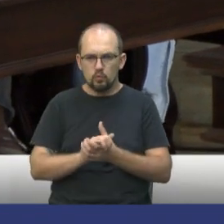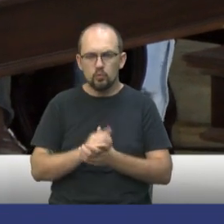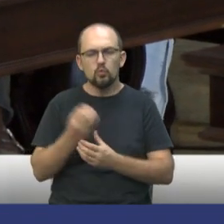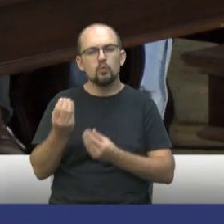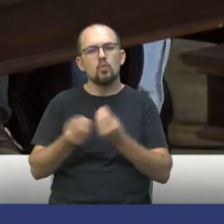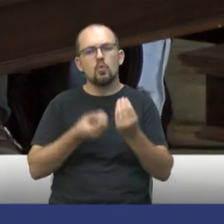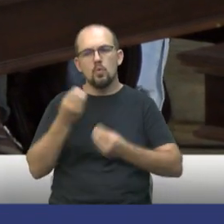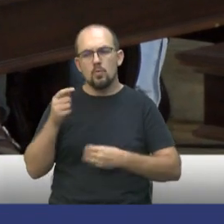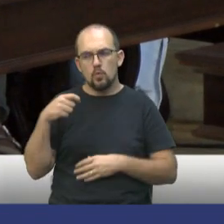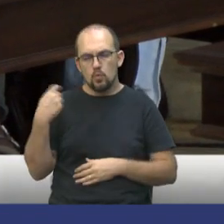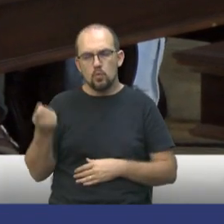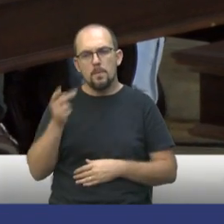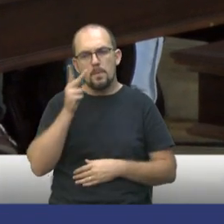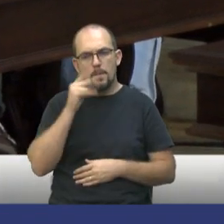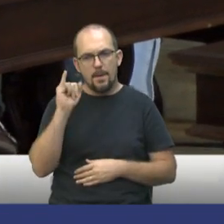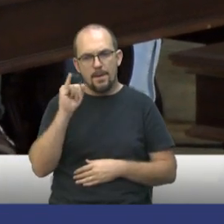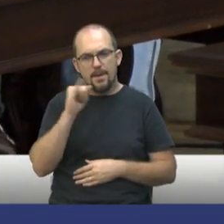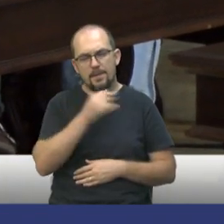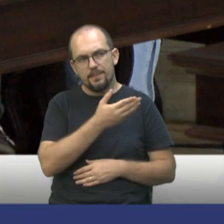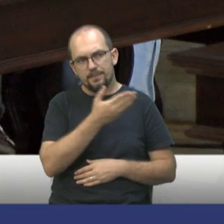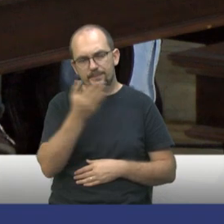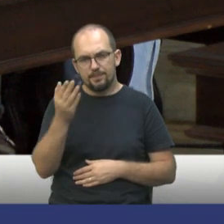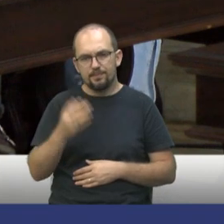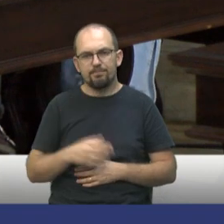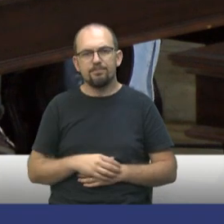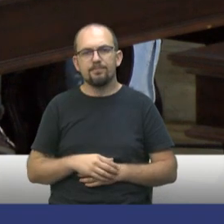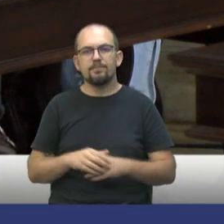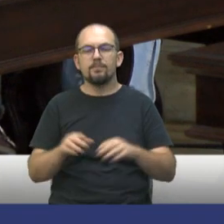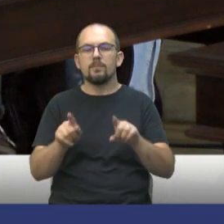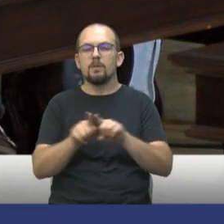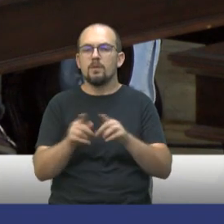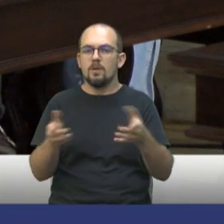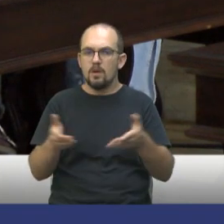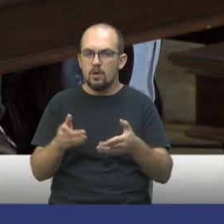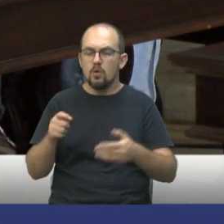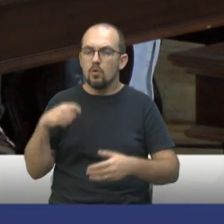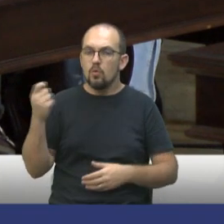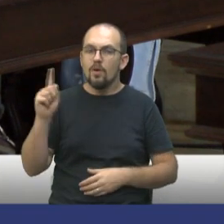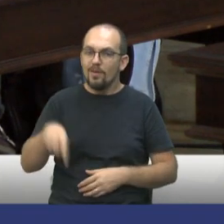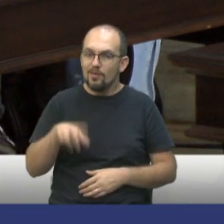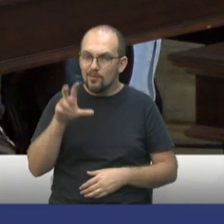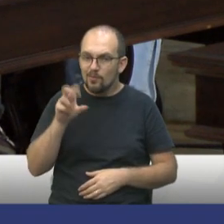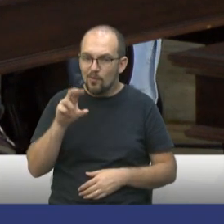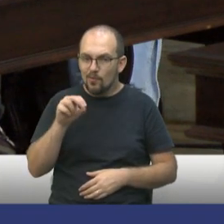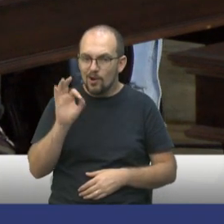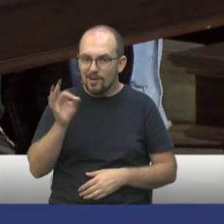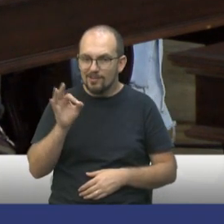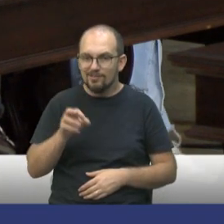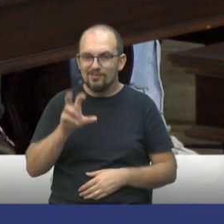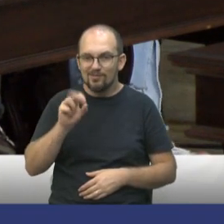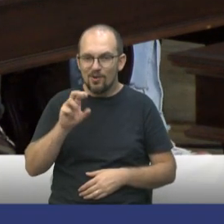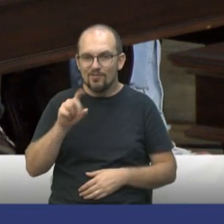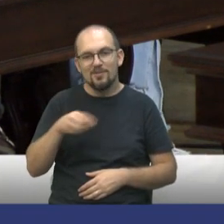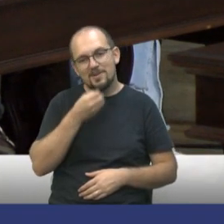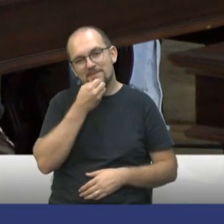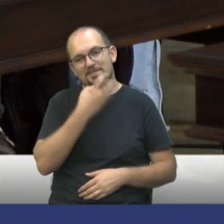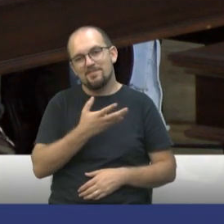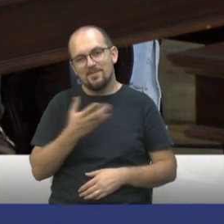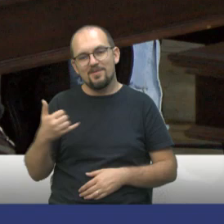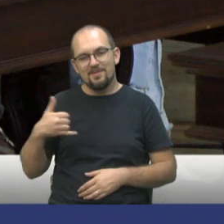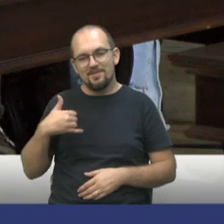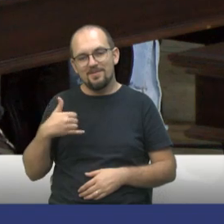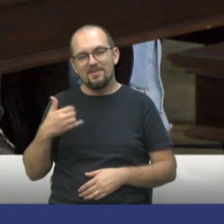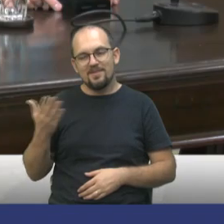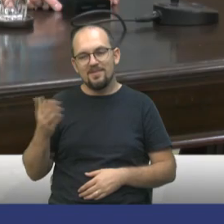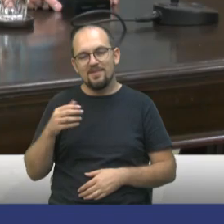como pai de vocês, e também agora fazendo como vovô, né? Isso é bom, isso é muito